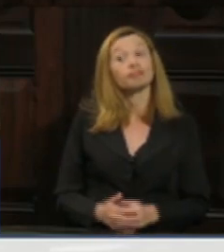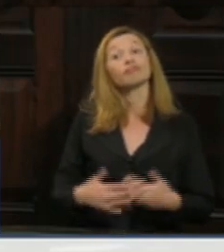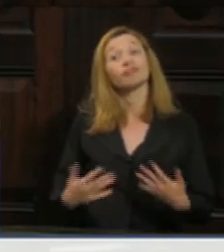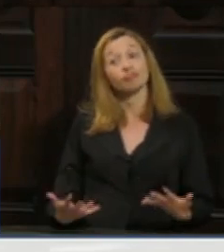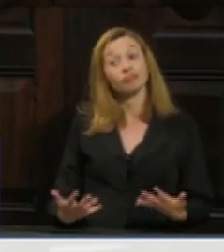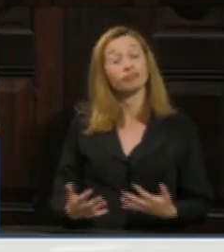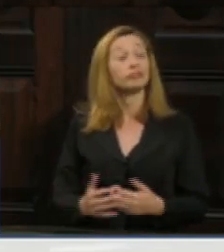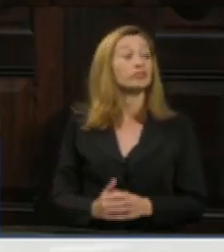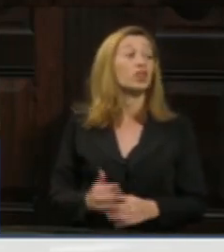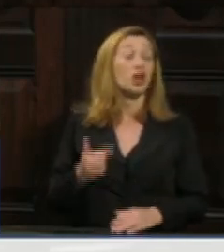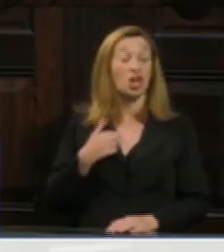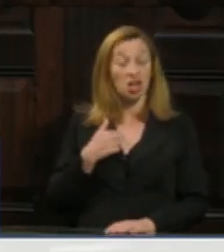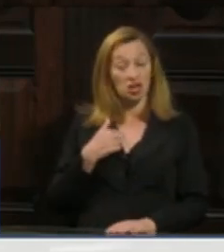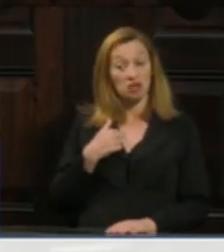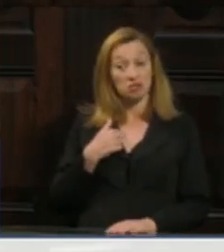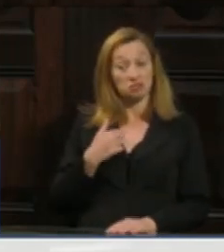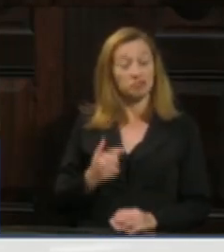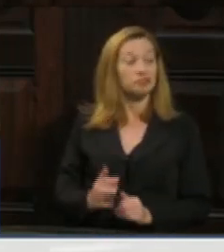e